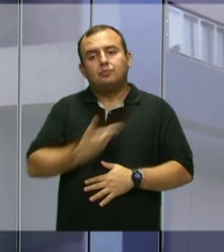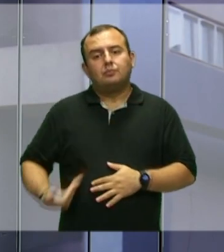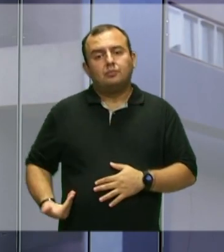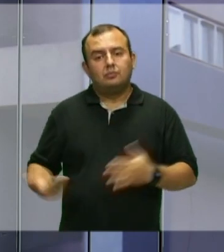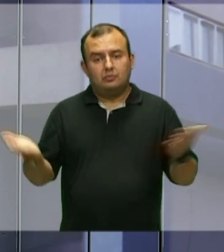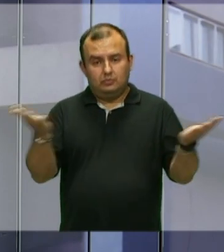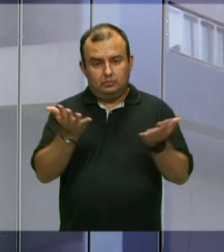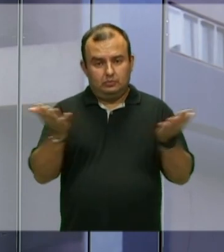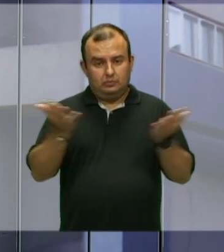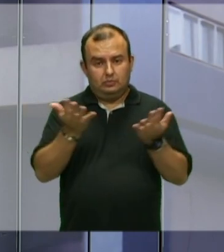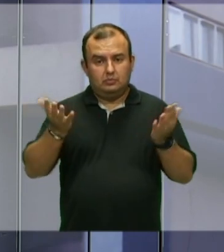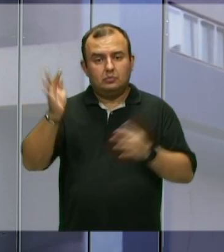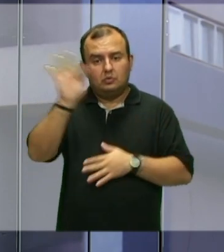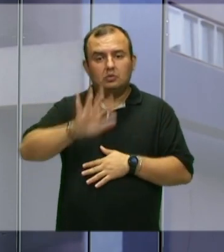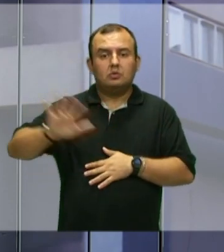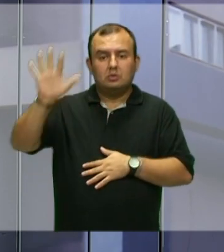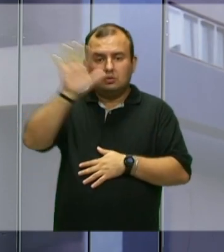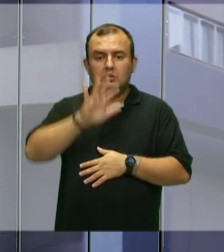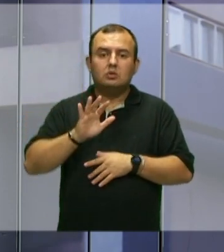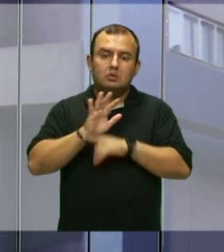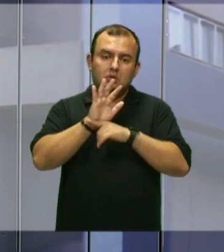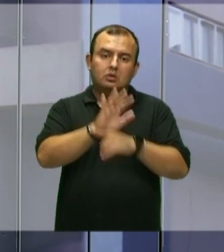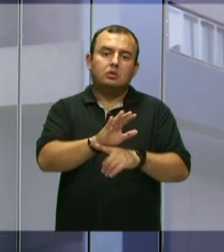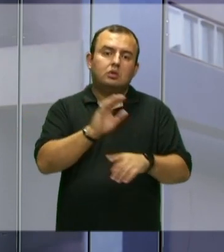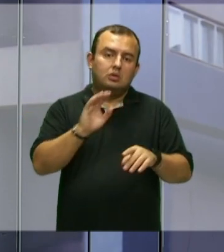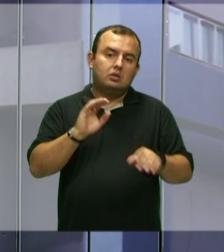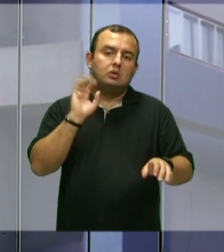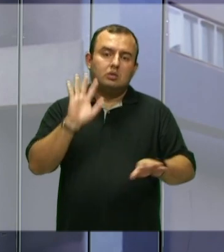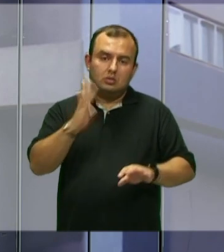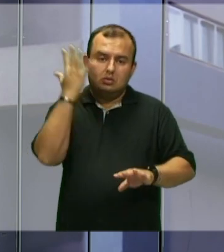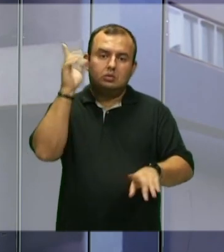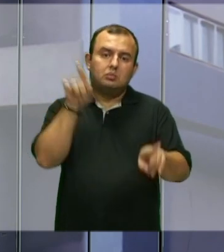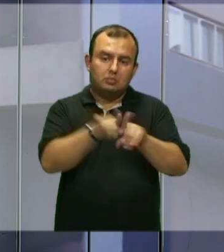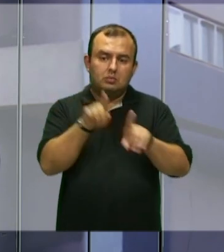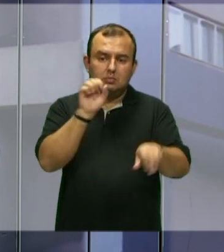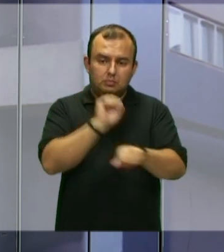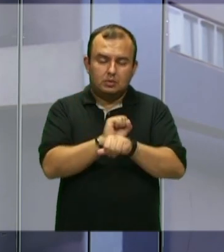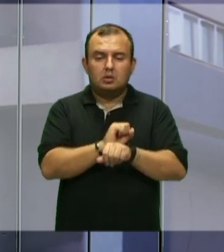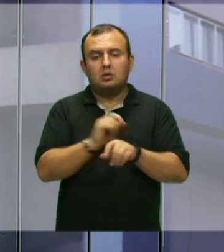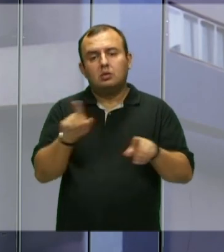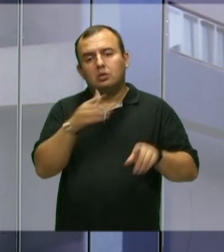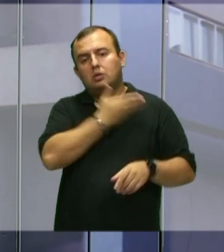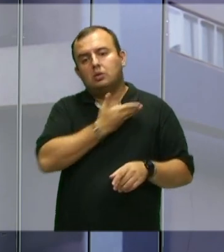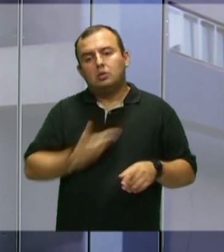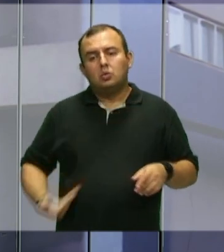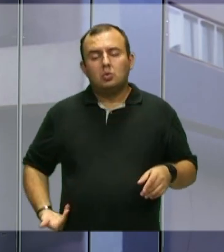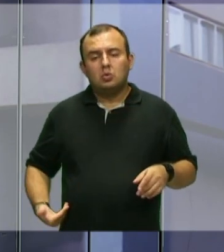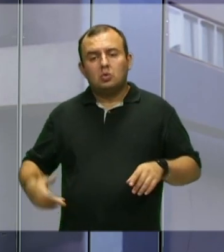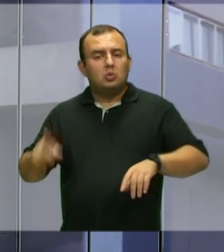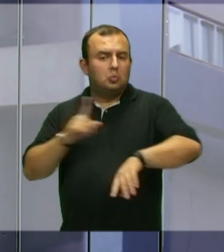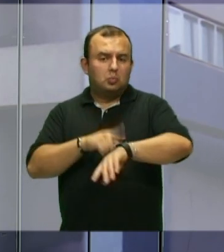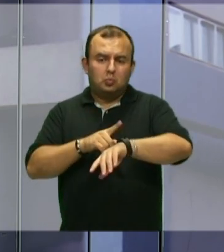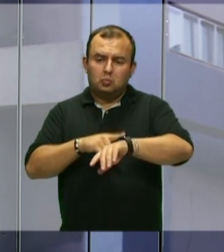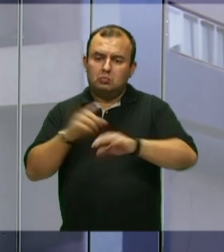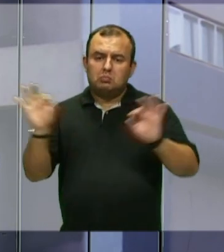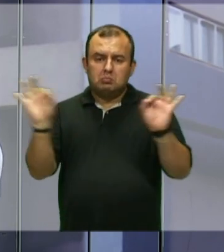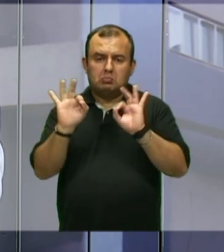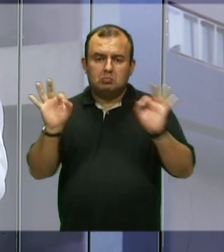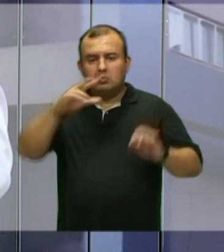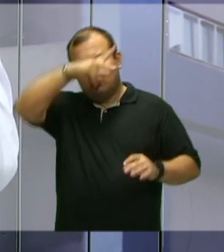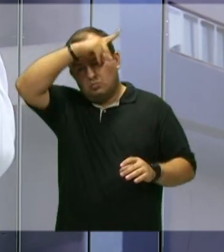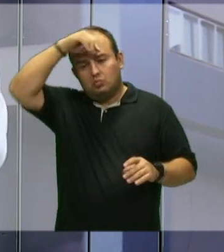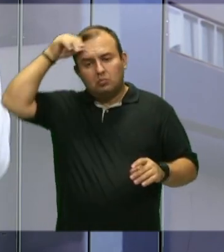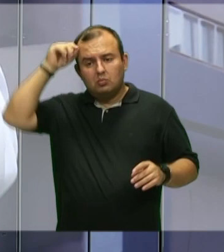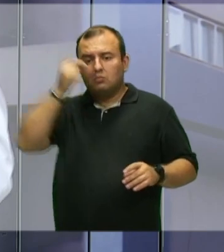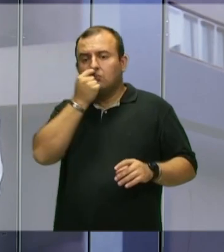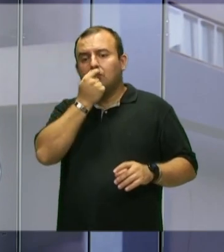atual, federal, que está colaborando para que isso viesse a acontecer. E o governo, em nenhum momento, o prefeito